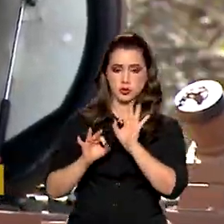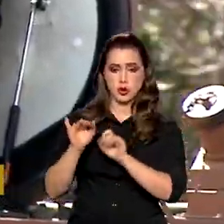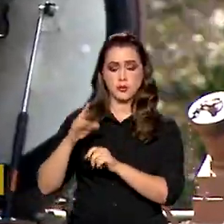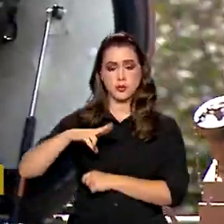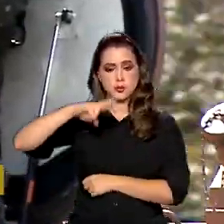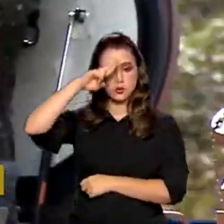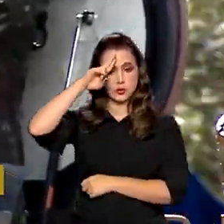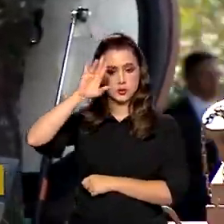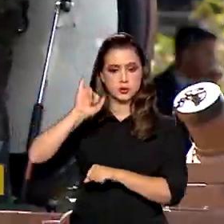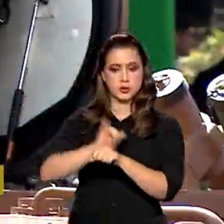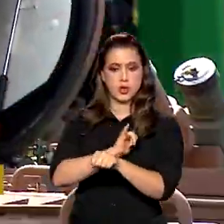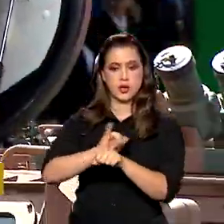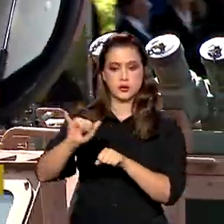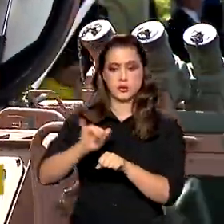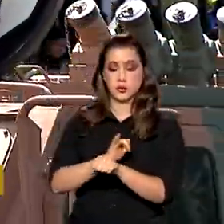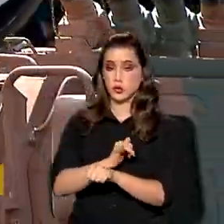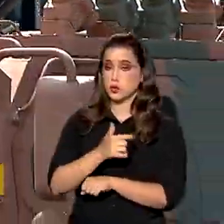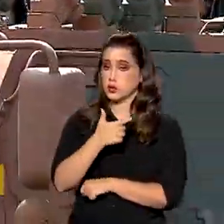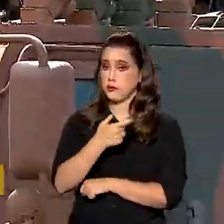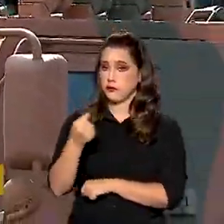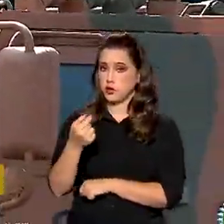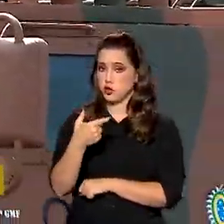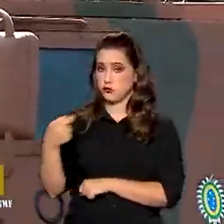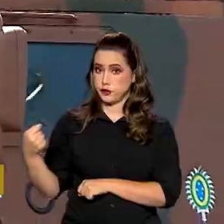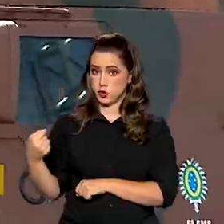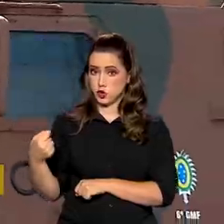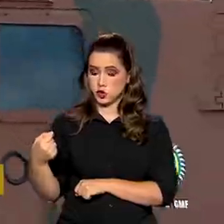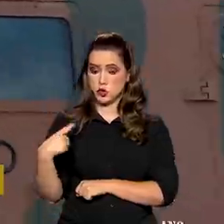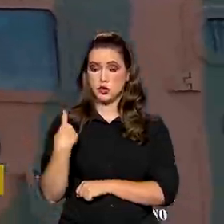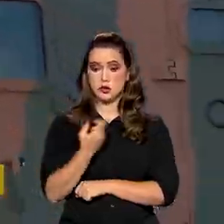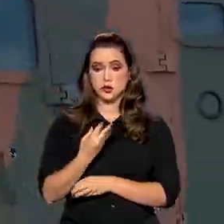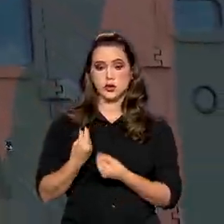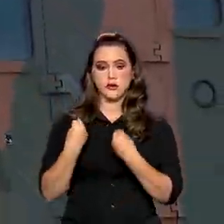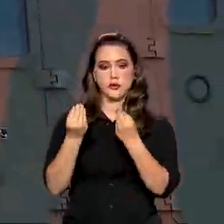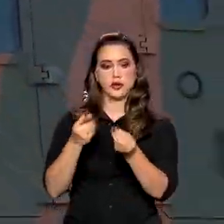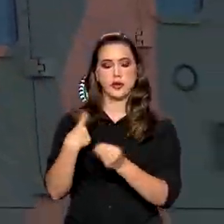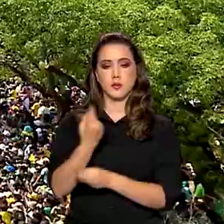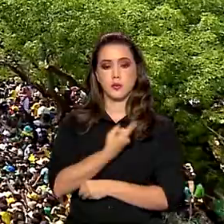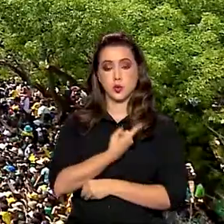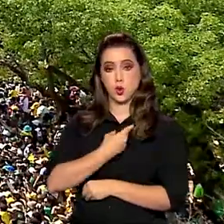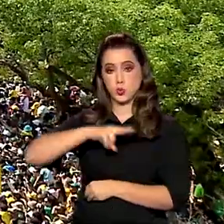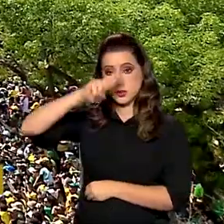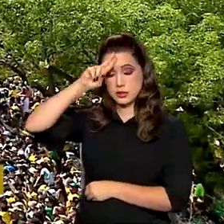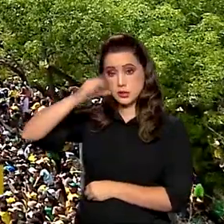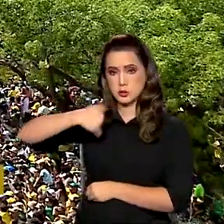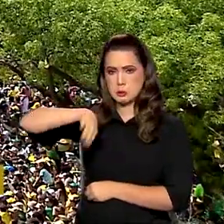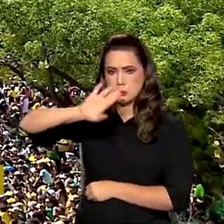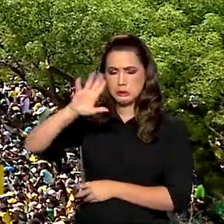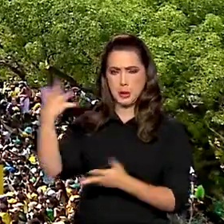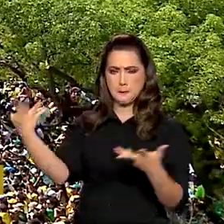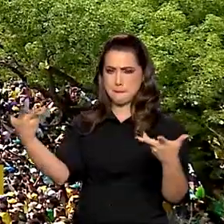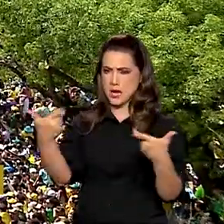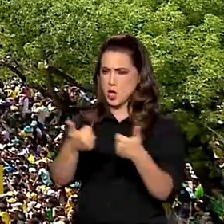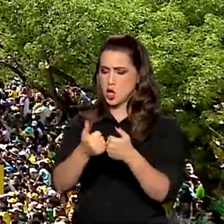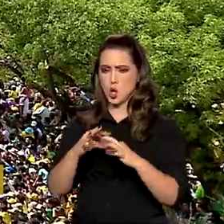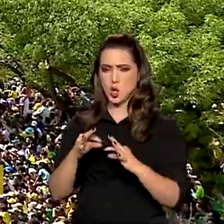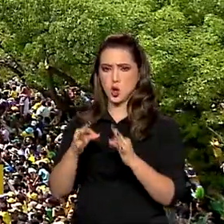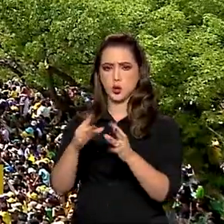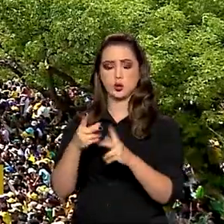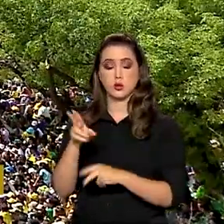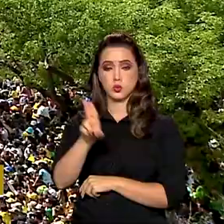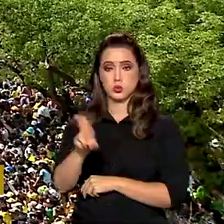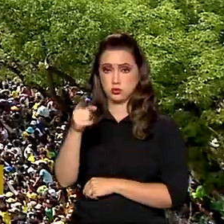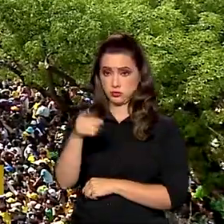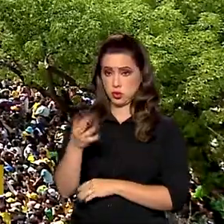projeto estratégico Astros 2020, né? De dotar a nossa artilharia de mais alto nível, né? com esse